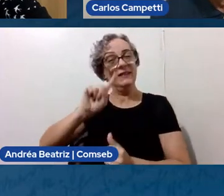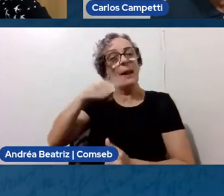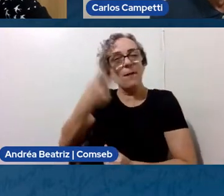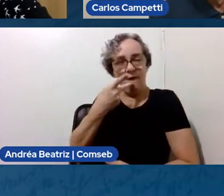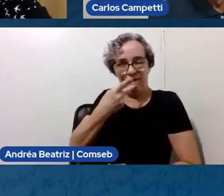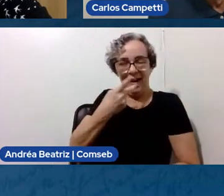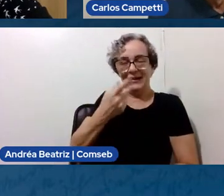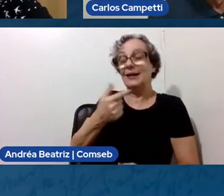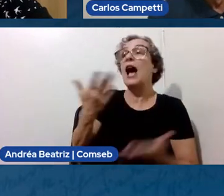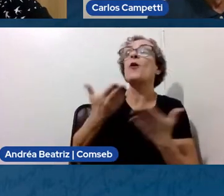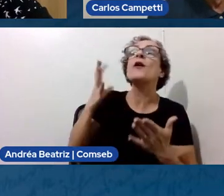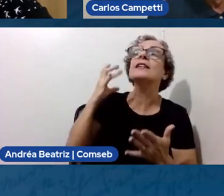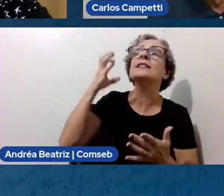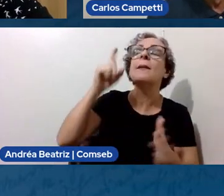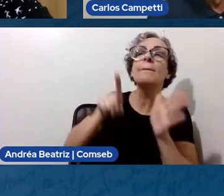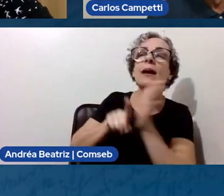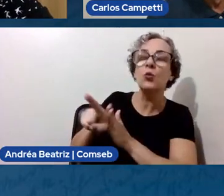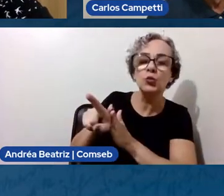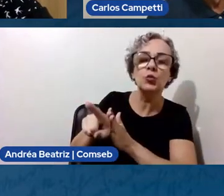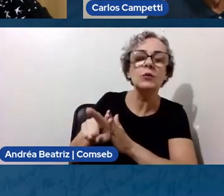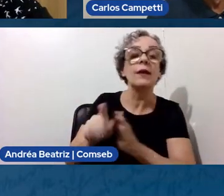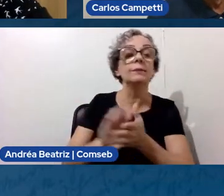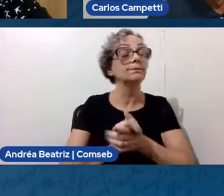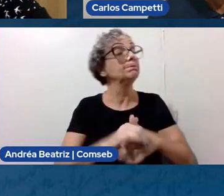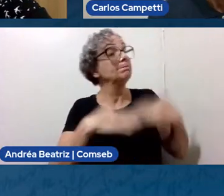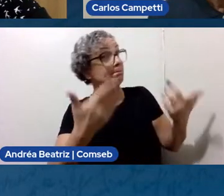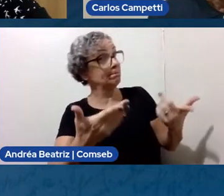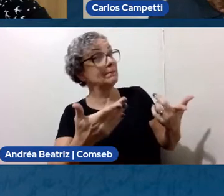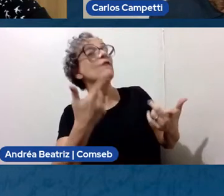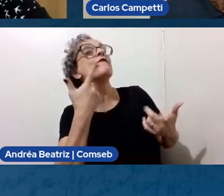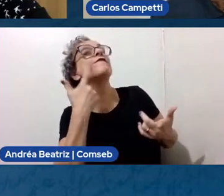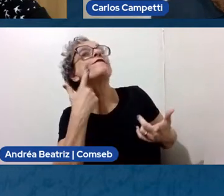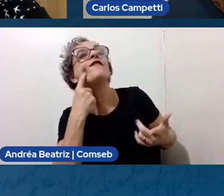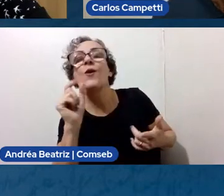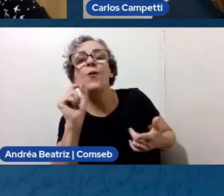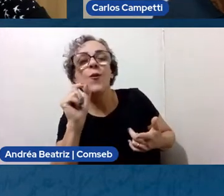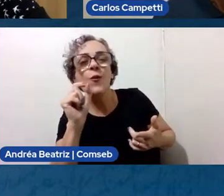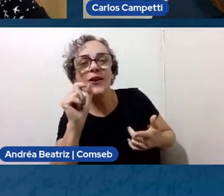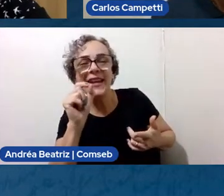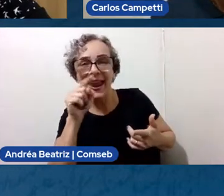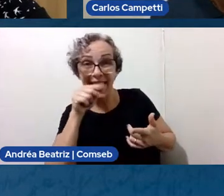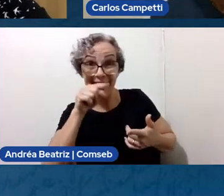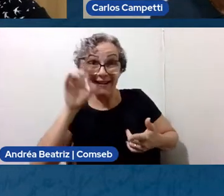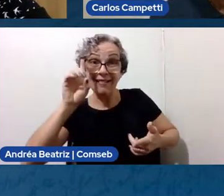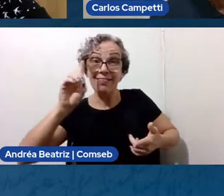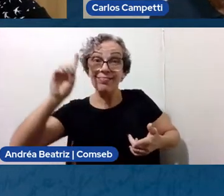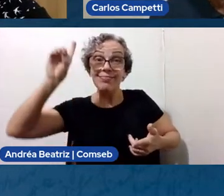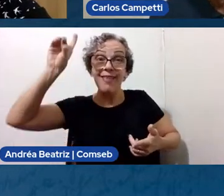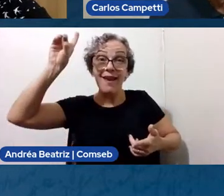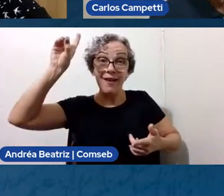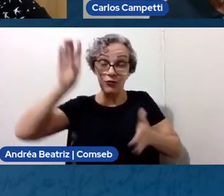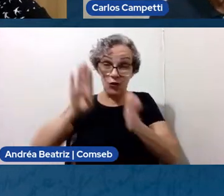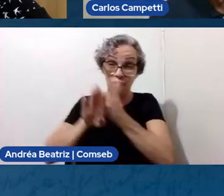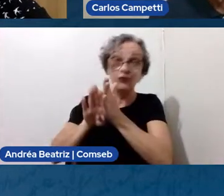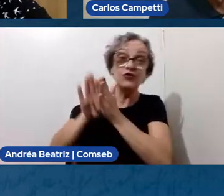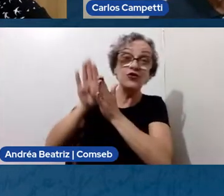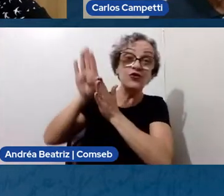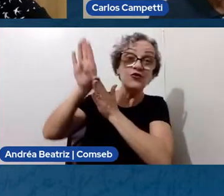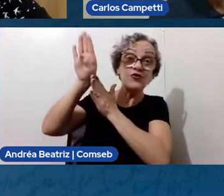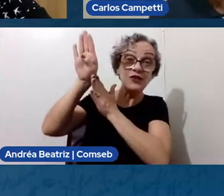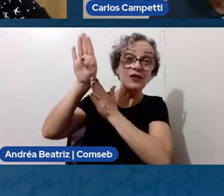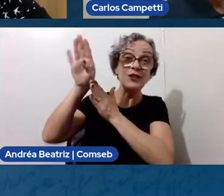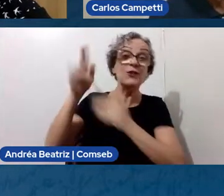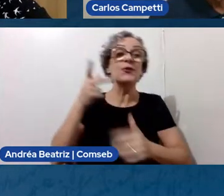vamos perguntar aqui a continuação desse desdobramento divino, né, para Marlene. Marlene,